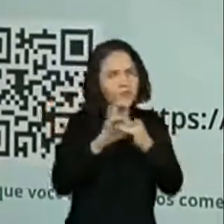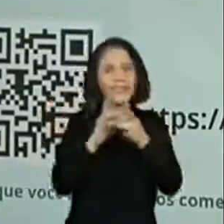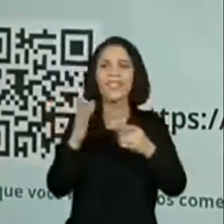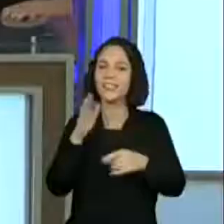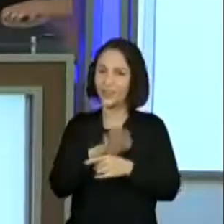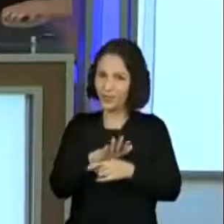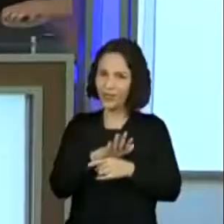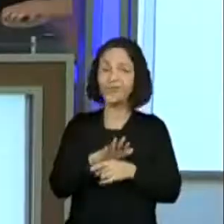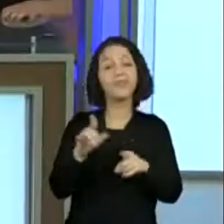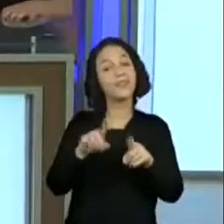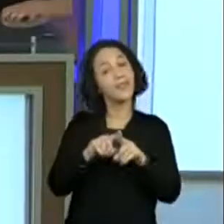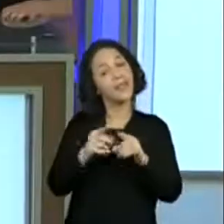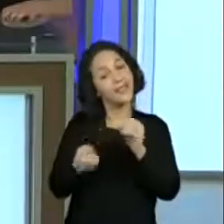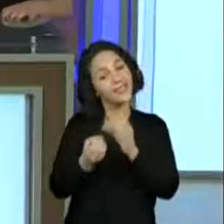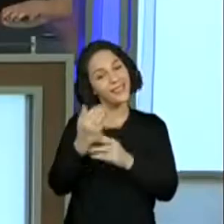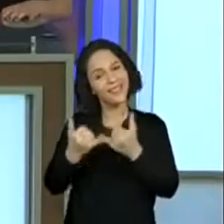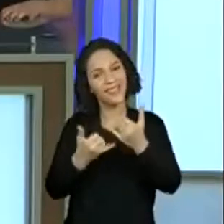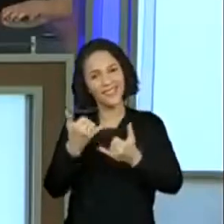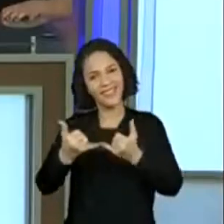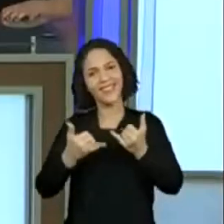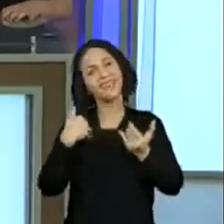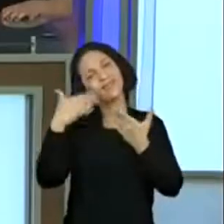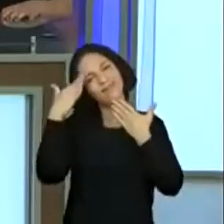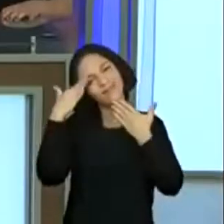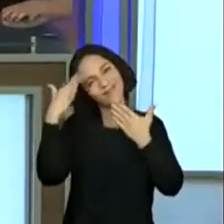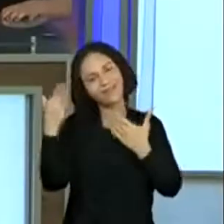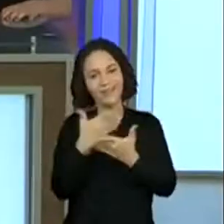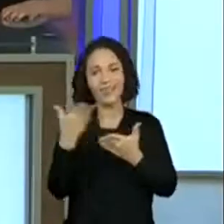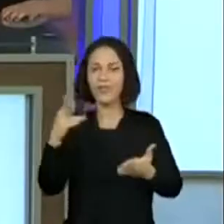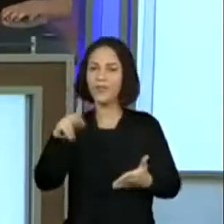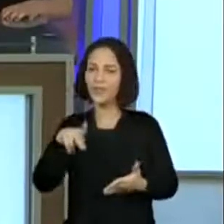bastante. Façam um joguinho e eu agradeço muito,